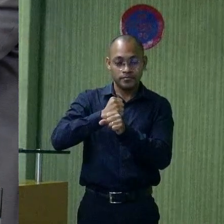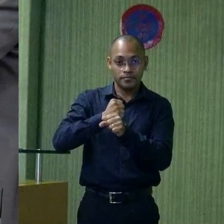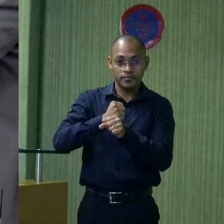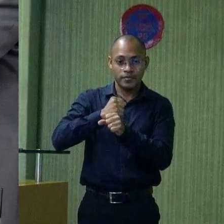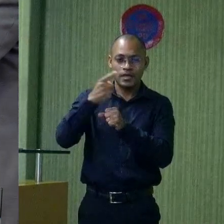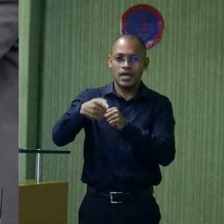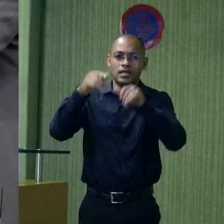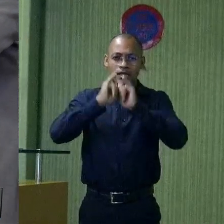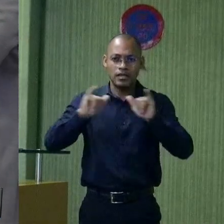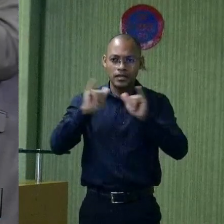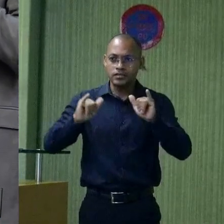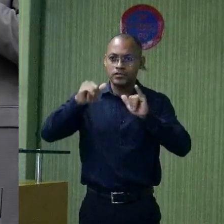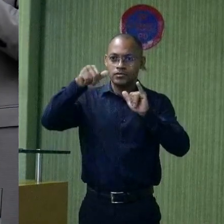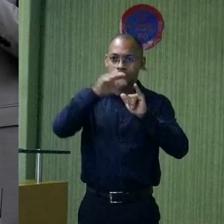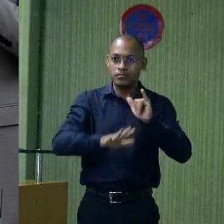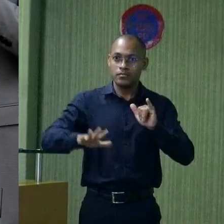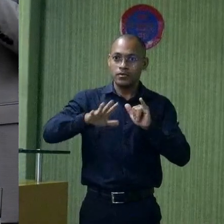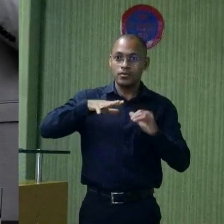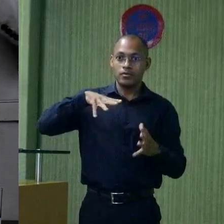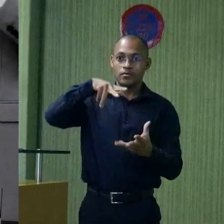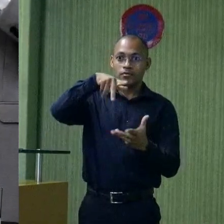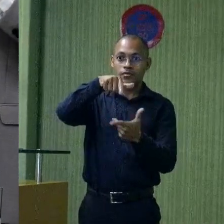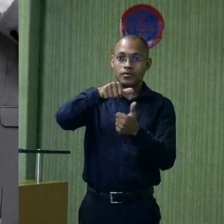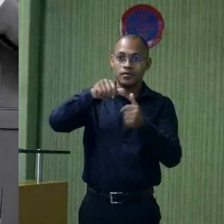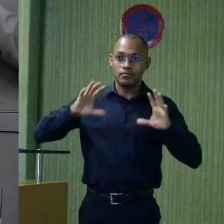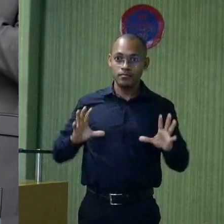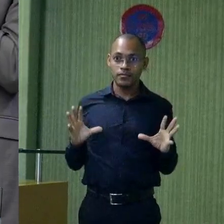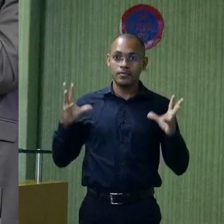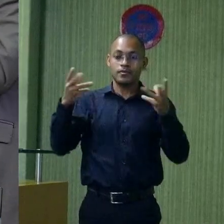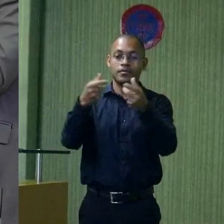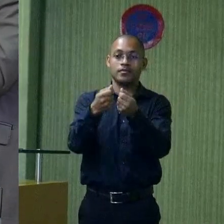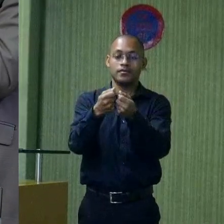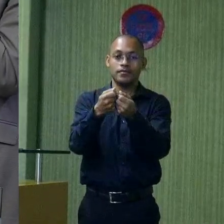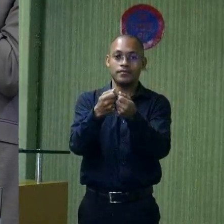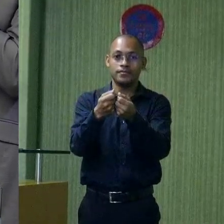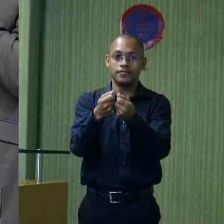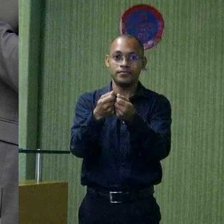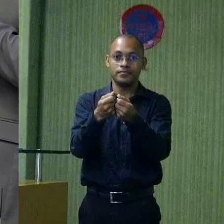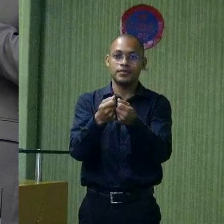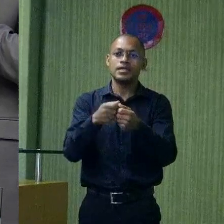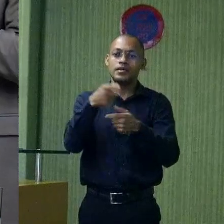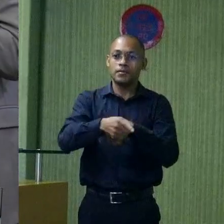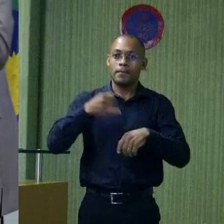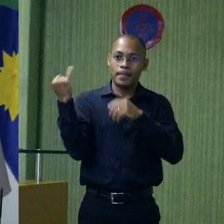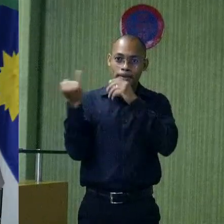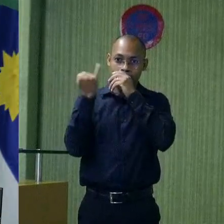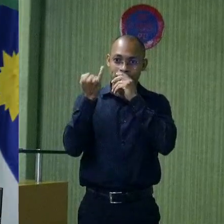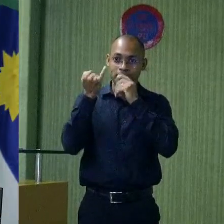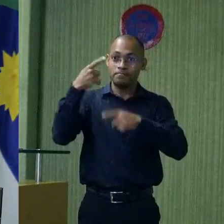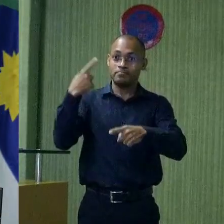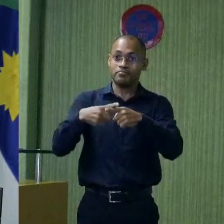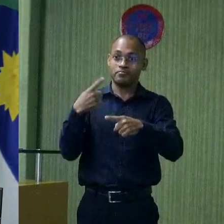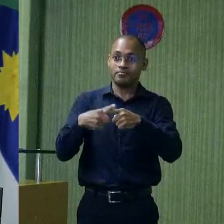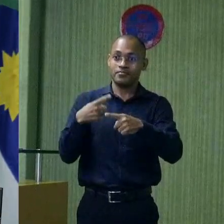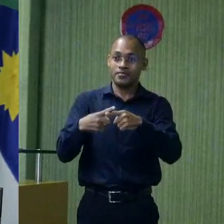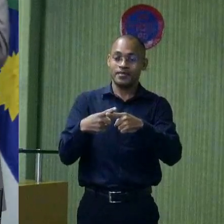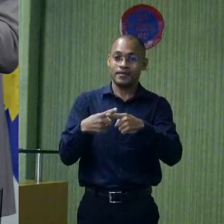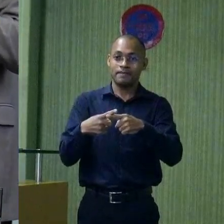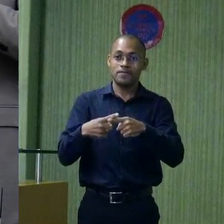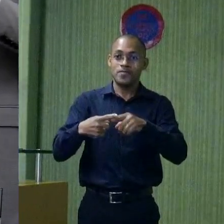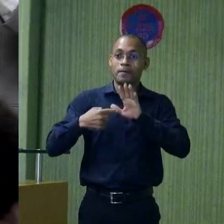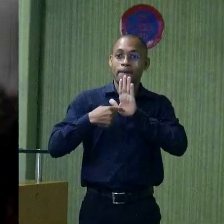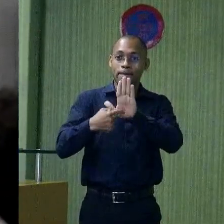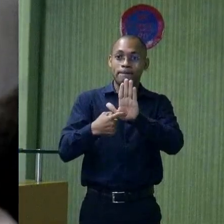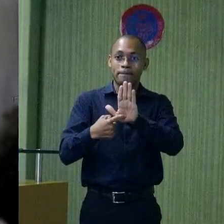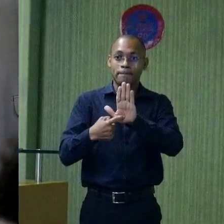Mundial educação para todos a ideia de um plano decenal gente é muito importante porque mostra que se